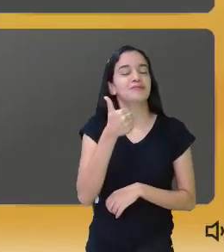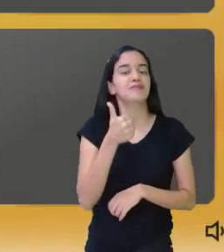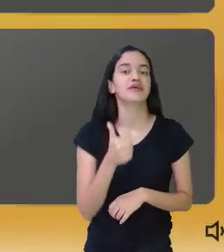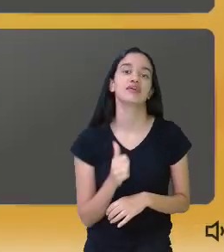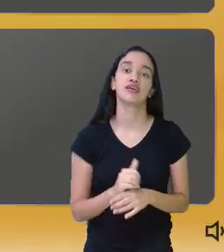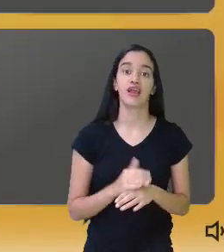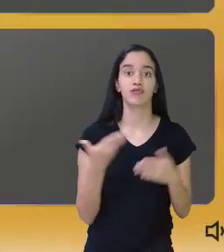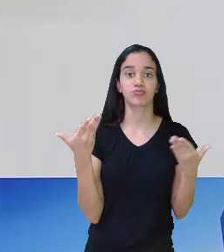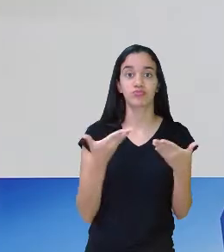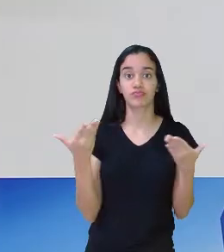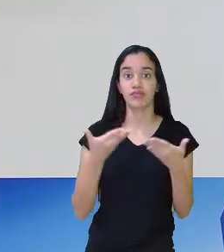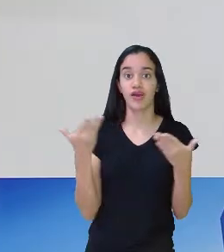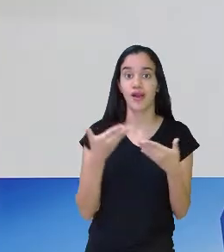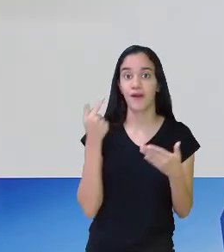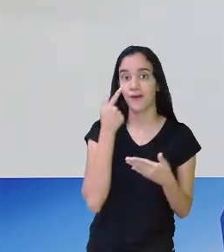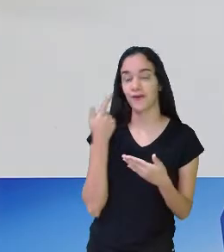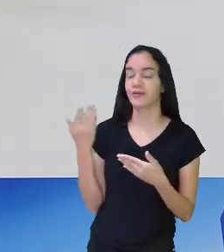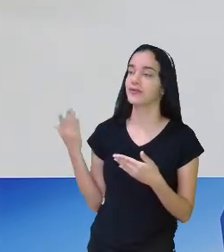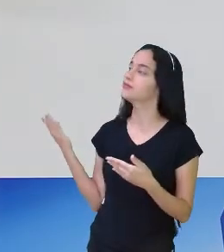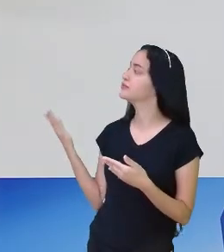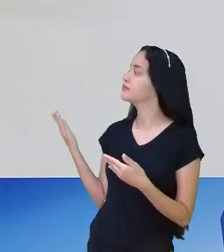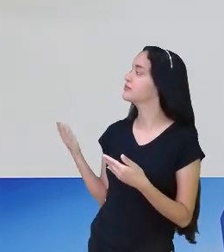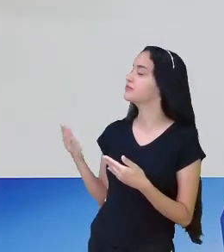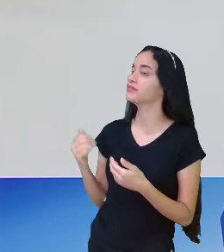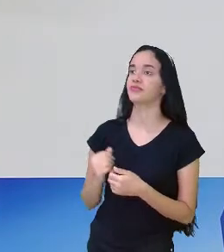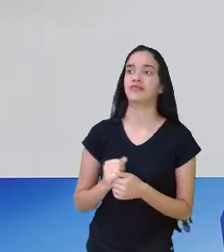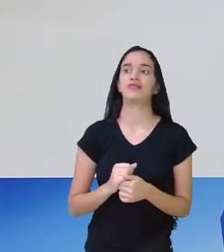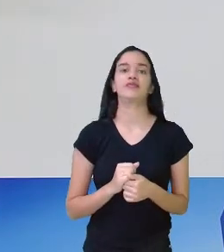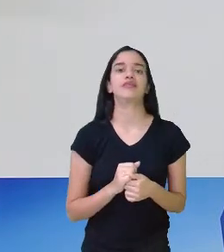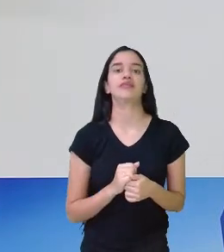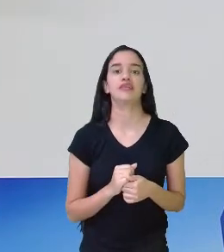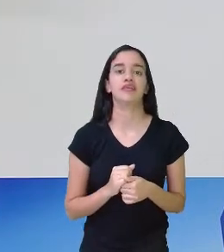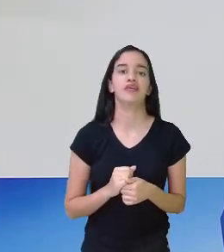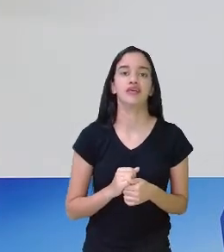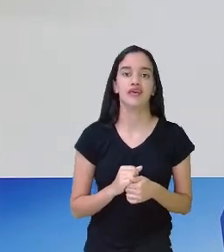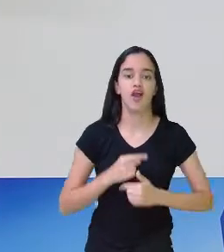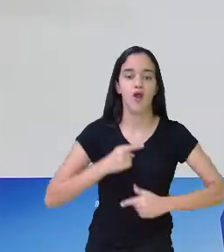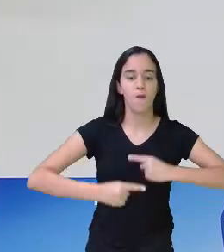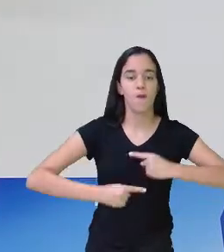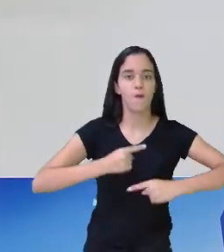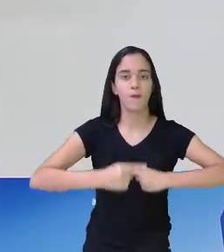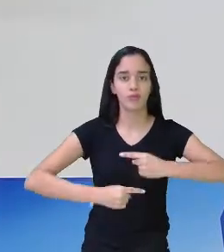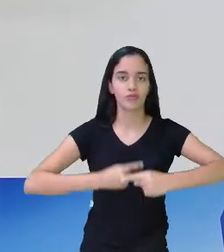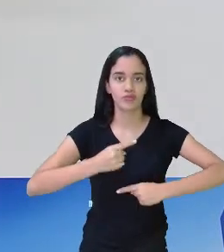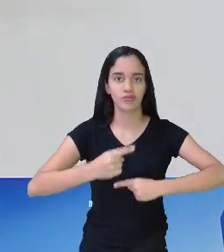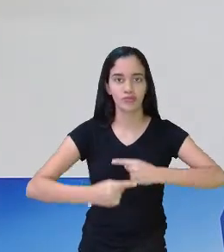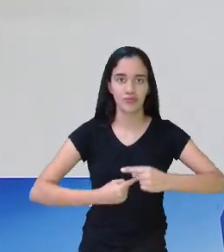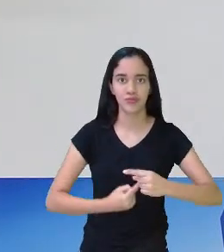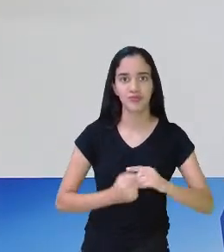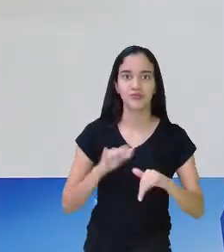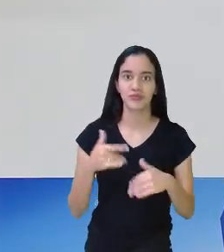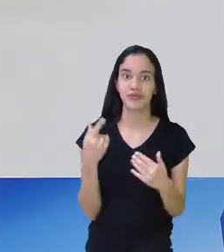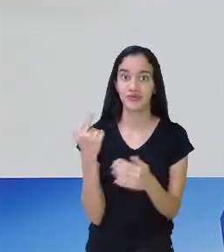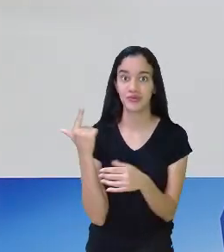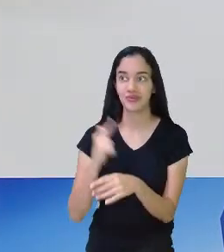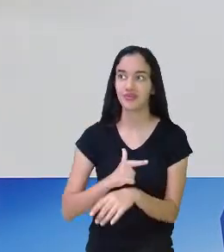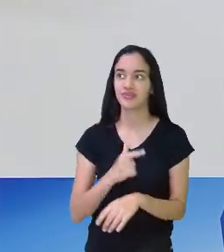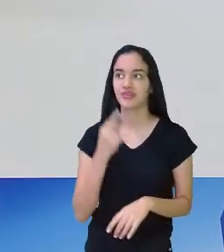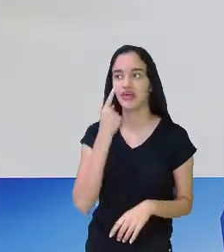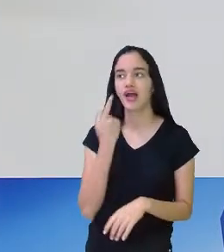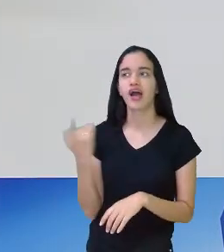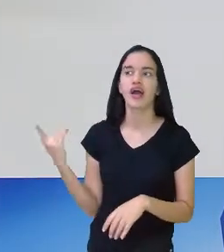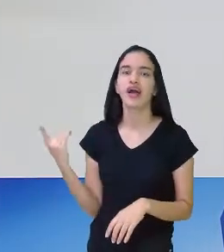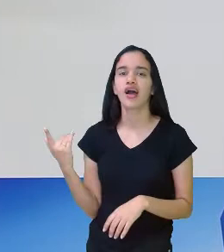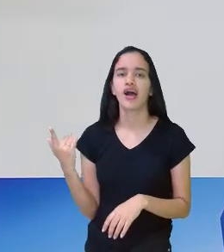Vamos abrir agora esse daqui, que é o quê? Produtor de novo. Vamos abrir a próxima.